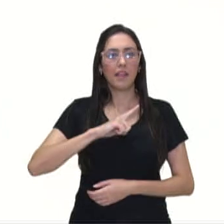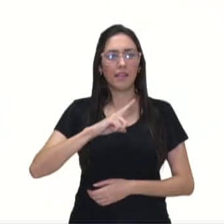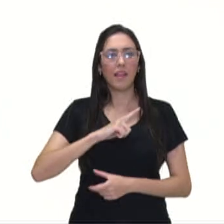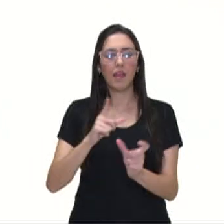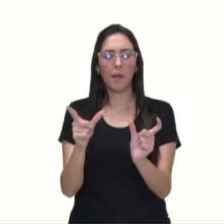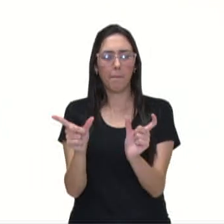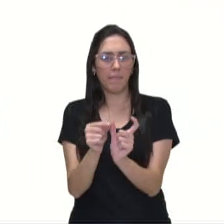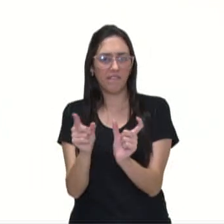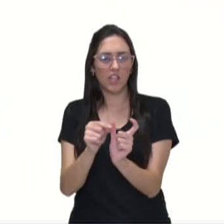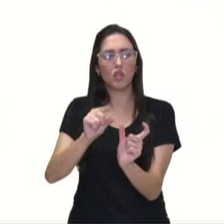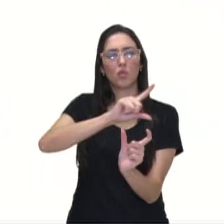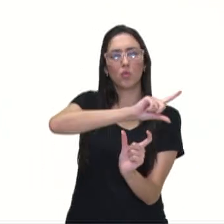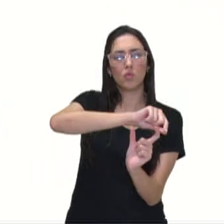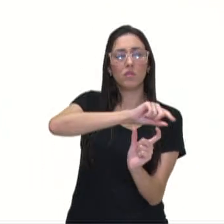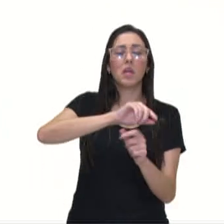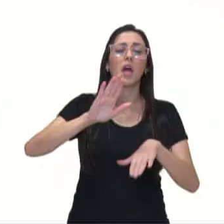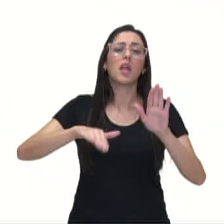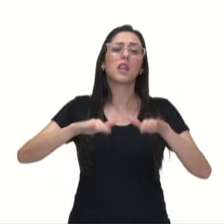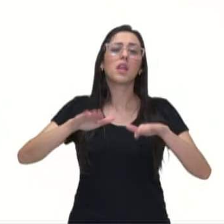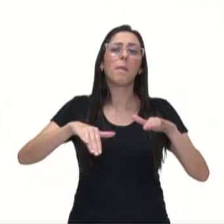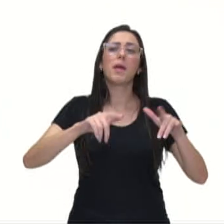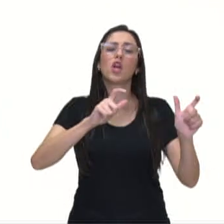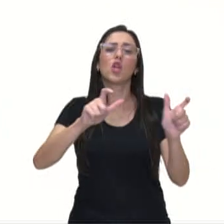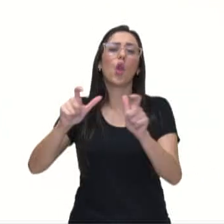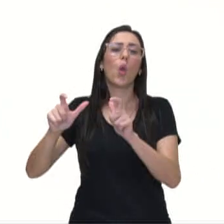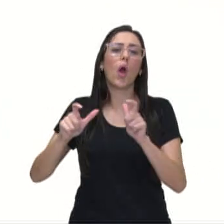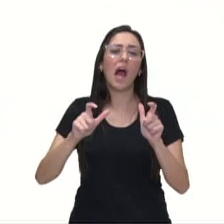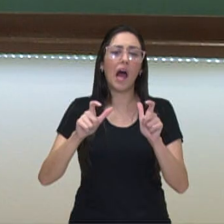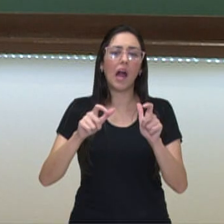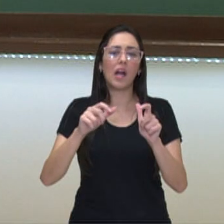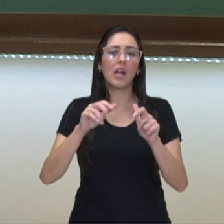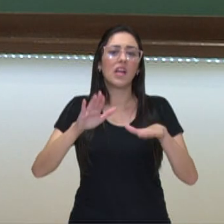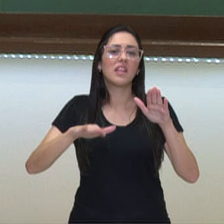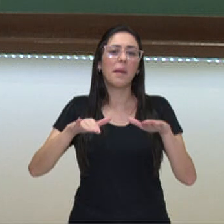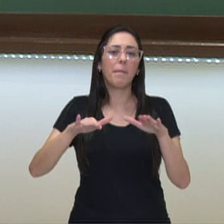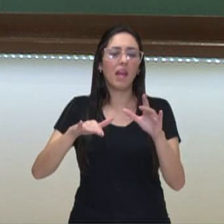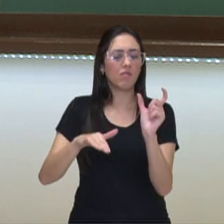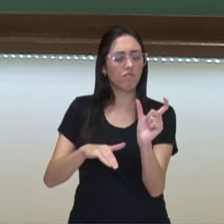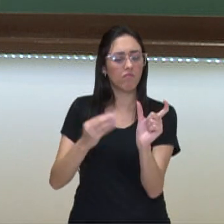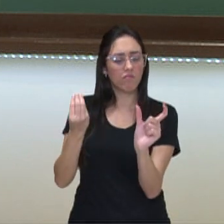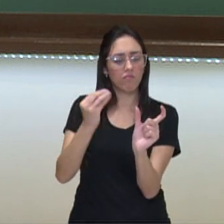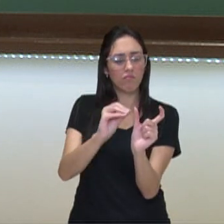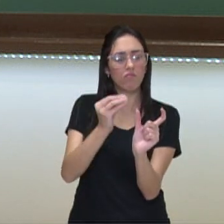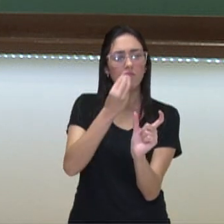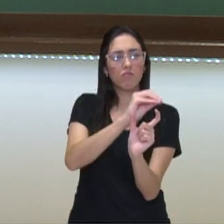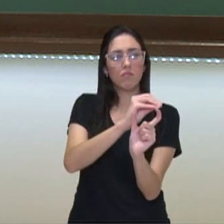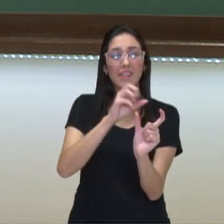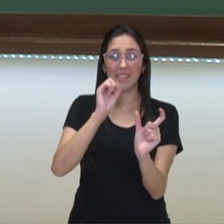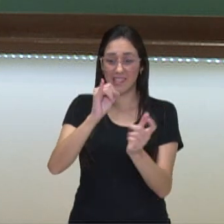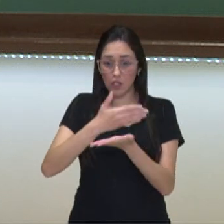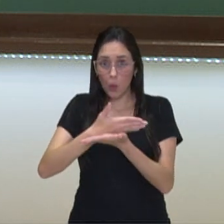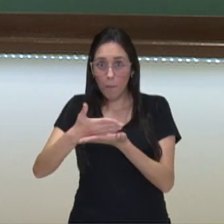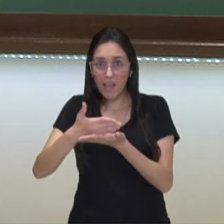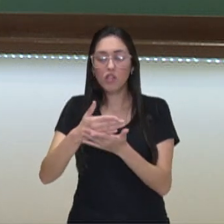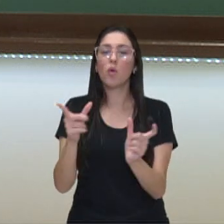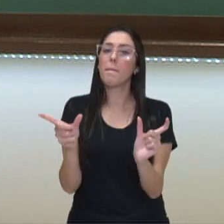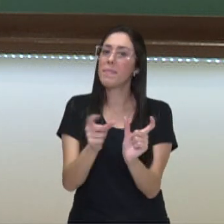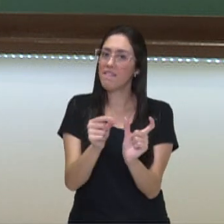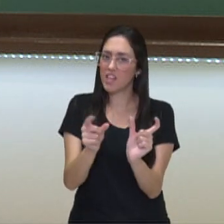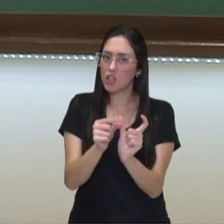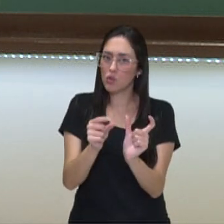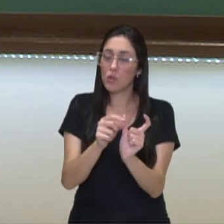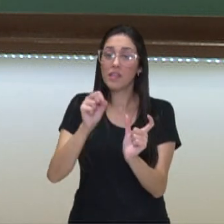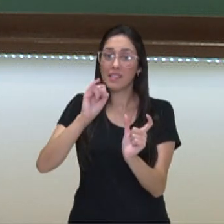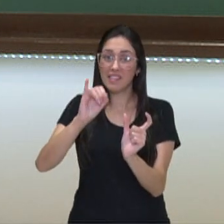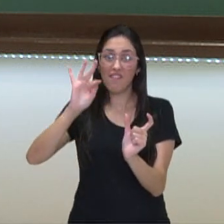prefixo ou sufixo vai depender do lugar que ocupam na palavra. Ou seja, se estiver no início, prefixo, se